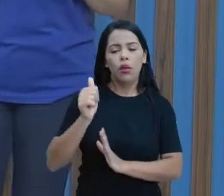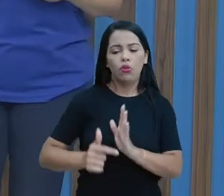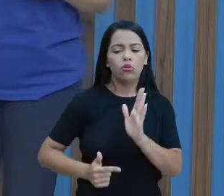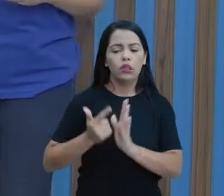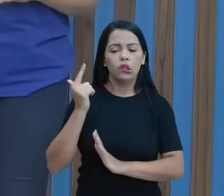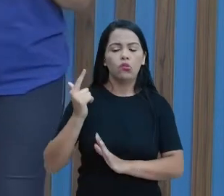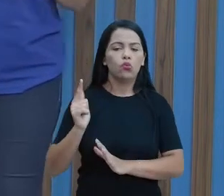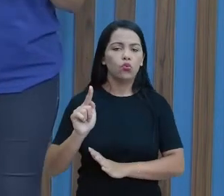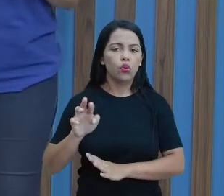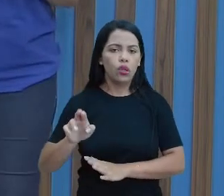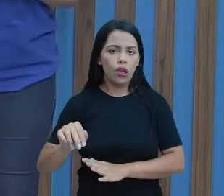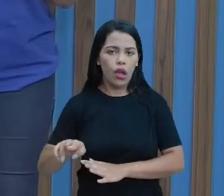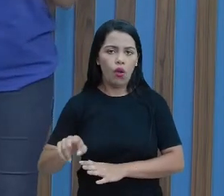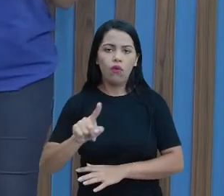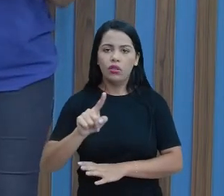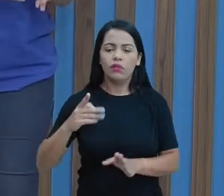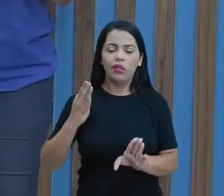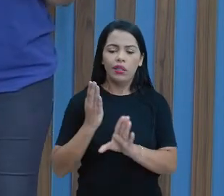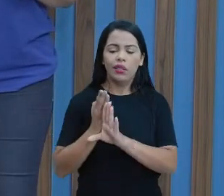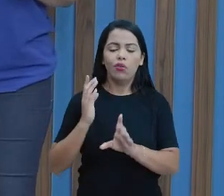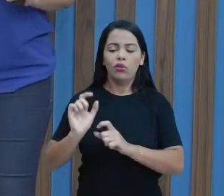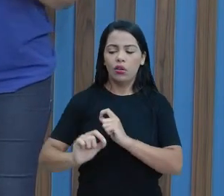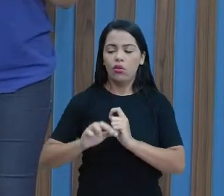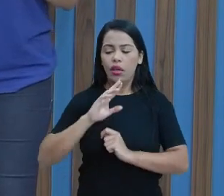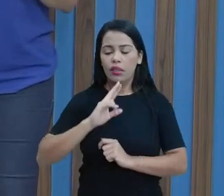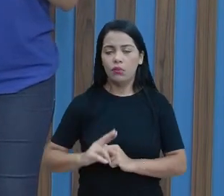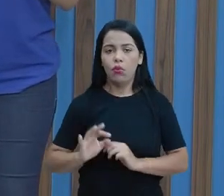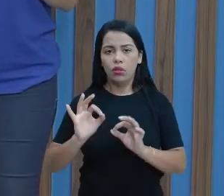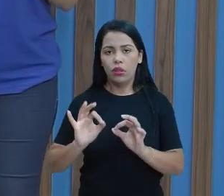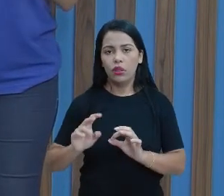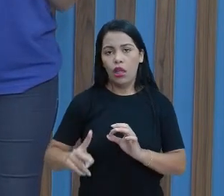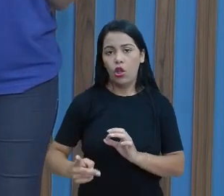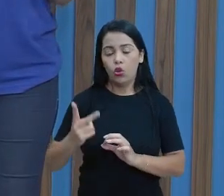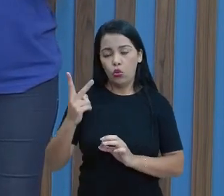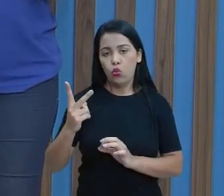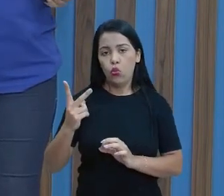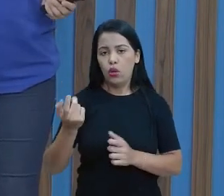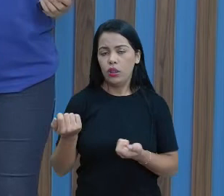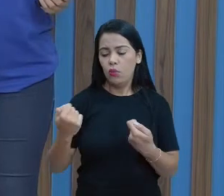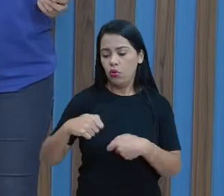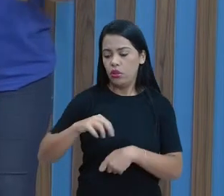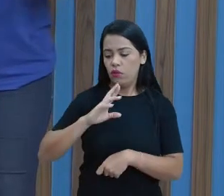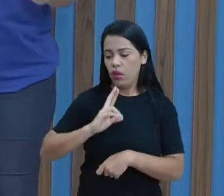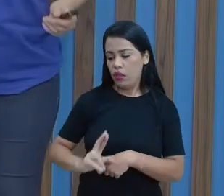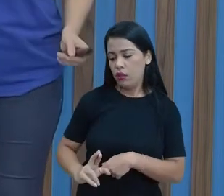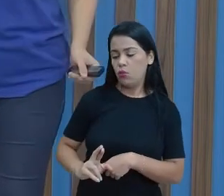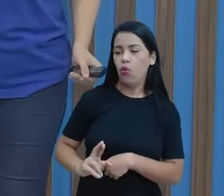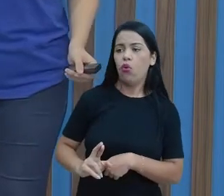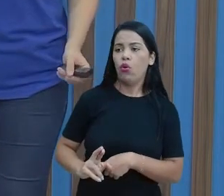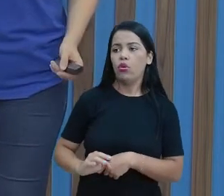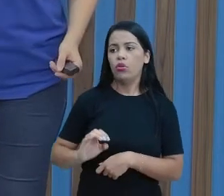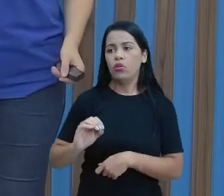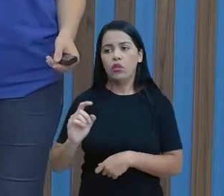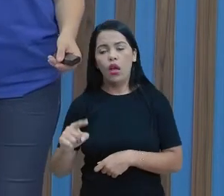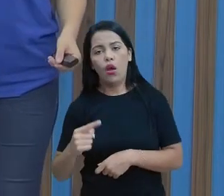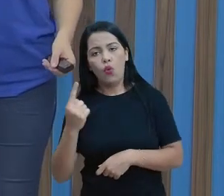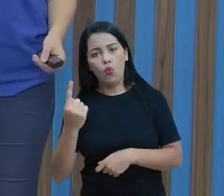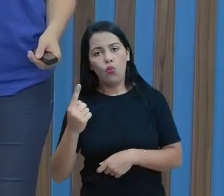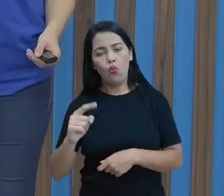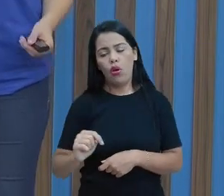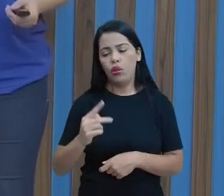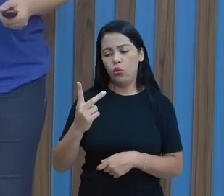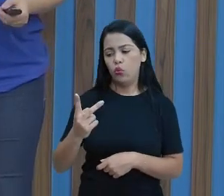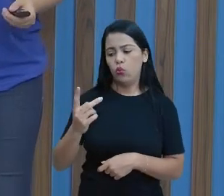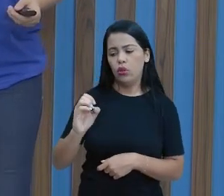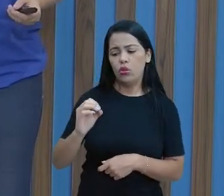você vai achar uma resposta para a do 1º grau, duas possíveis respostas, pode ser uma também, ou pode ser nenhuma, que a gente já viu isso aqui na